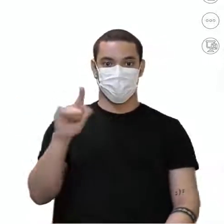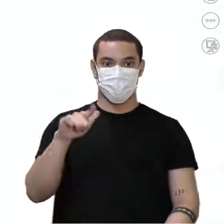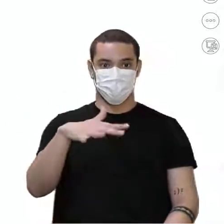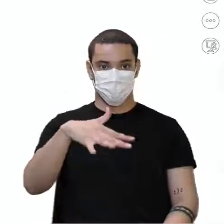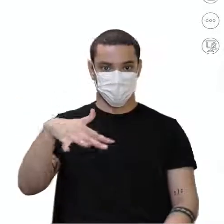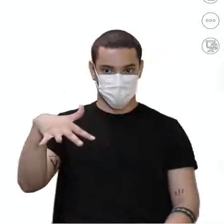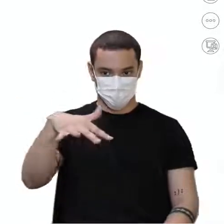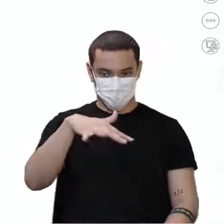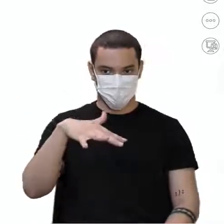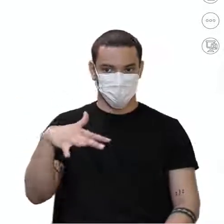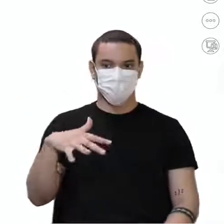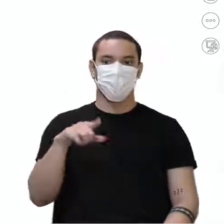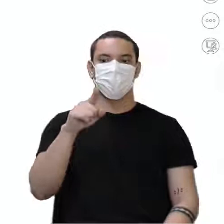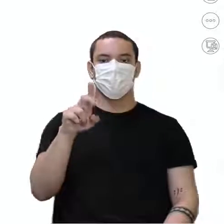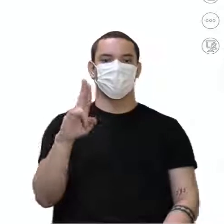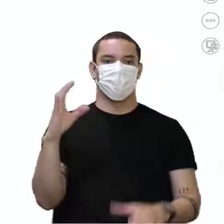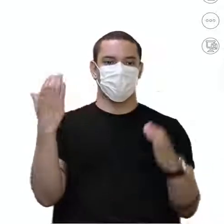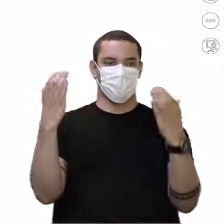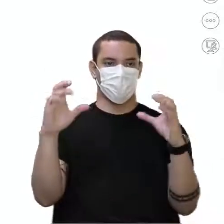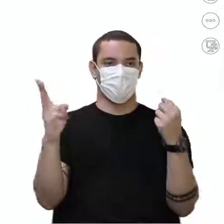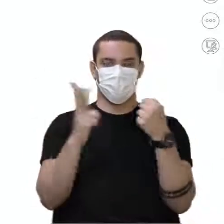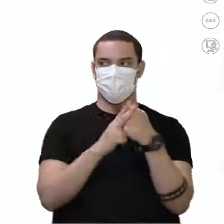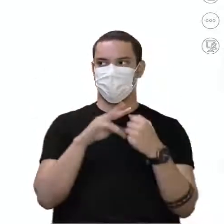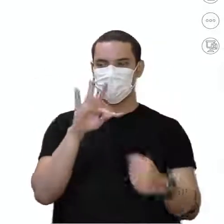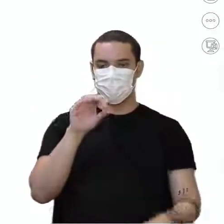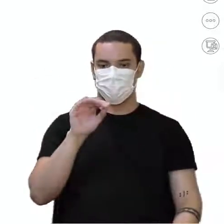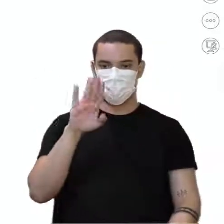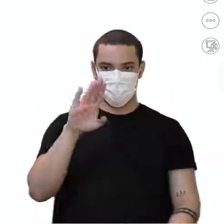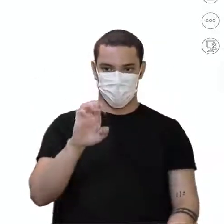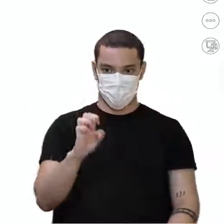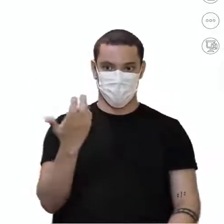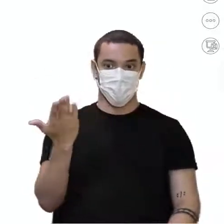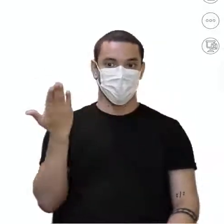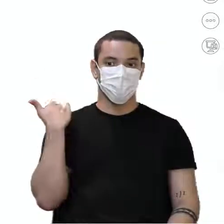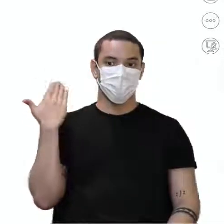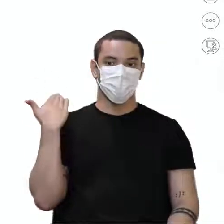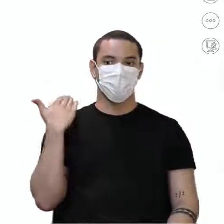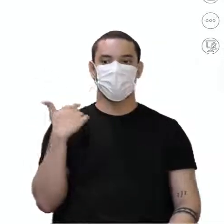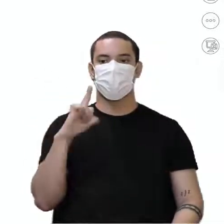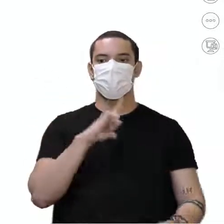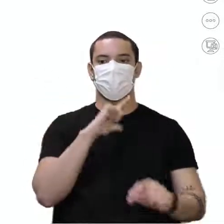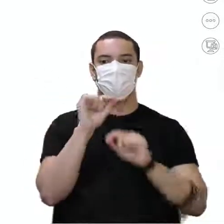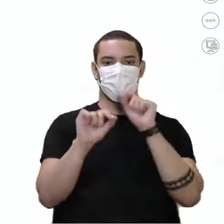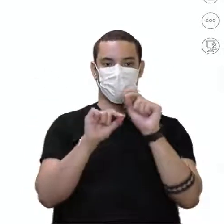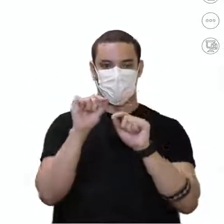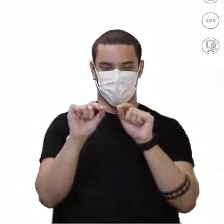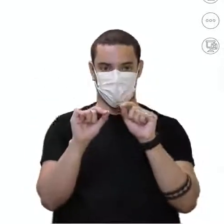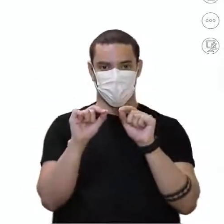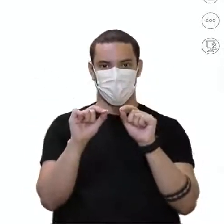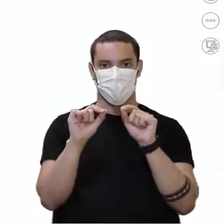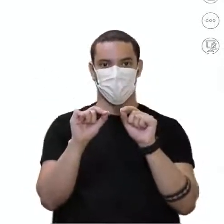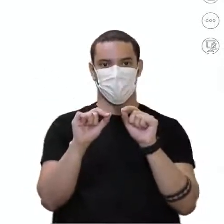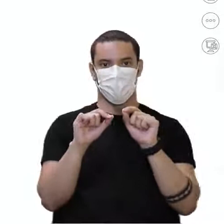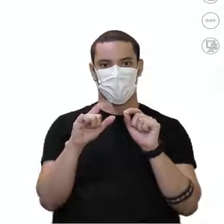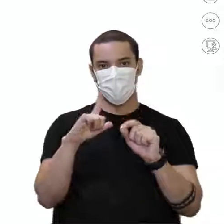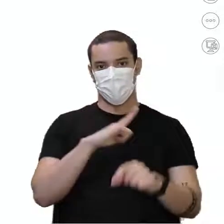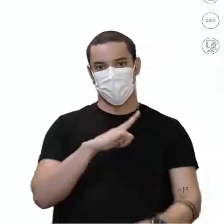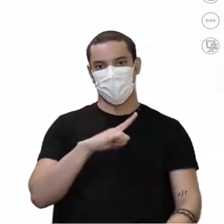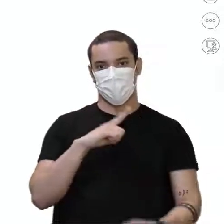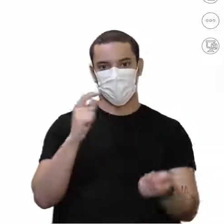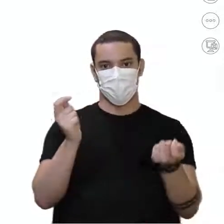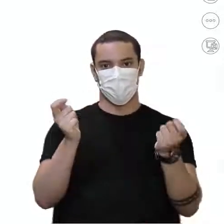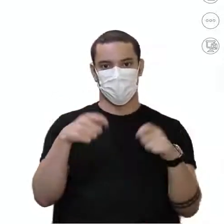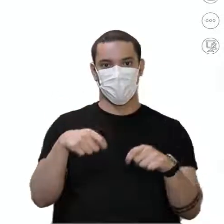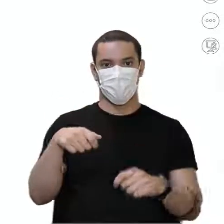situação. A situação onde você vai colocar o seu verbo to be no participo passado. E aí nós temos o quê? Suspended